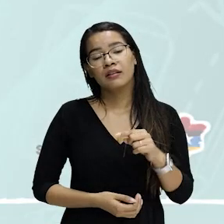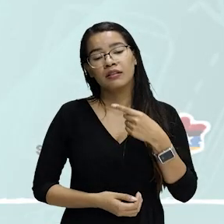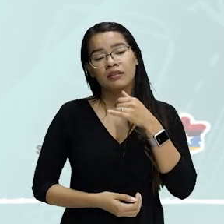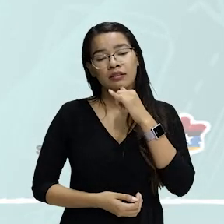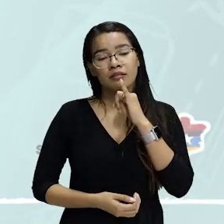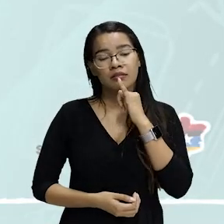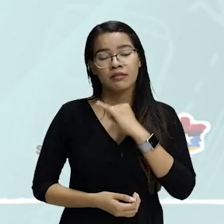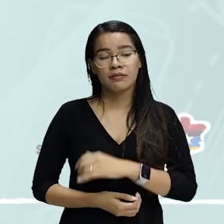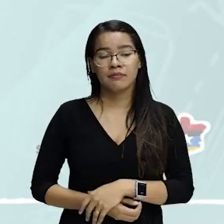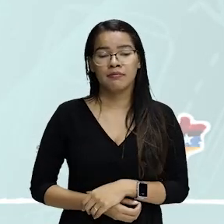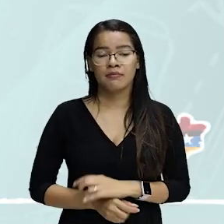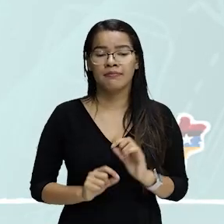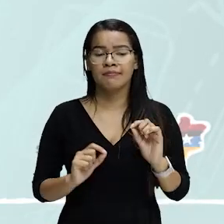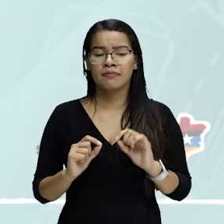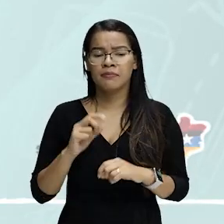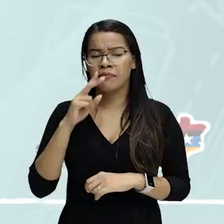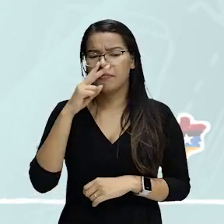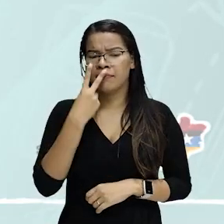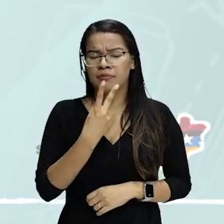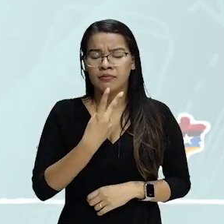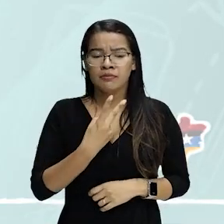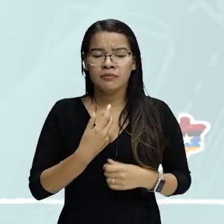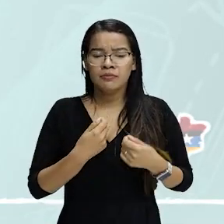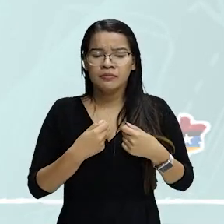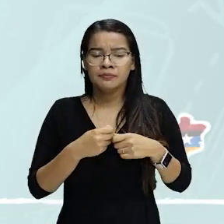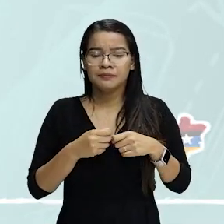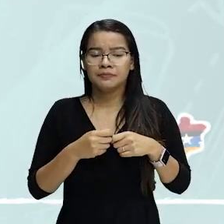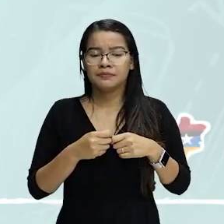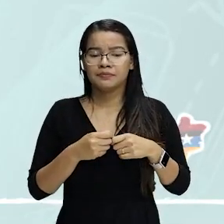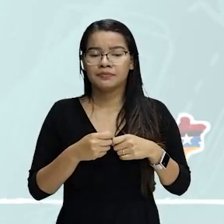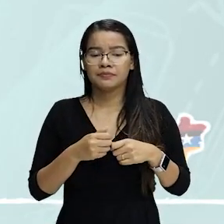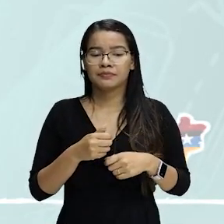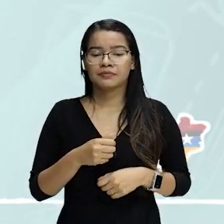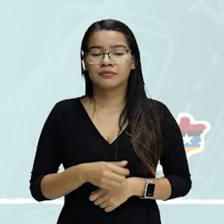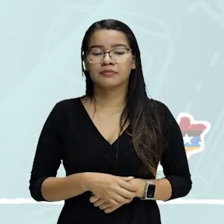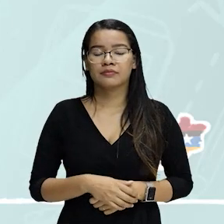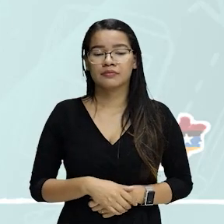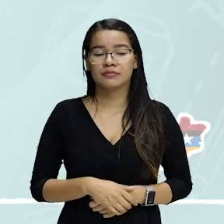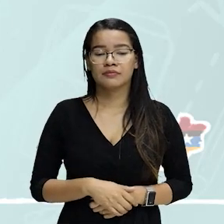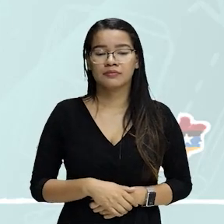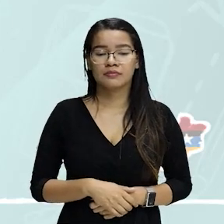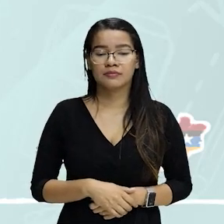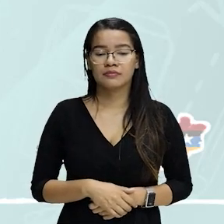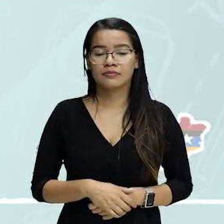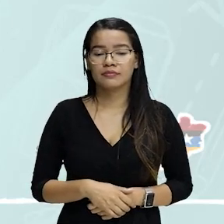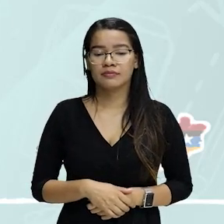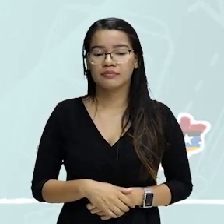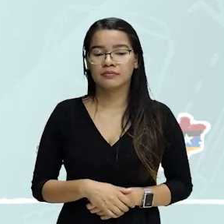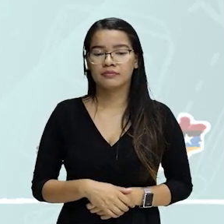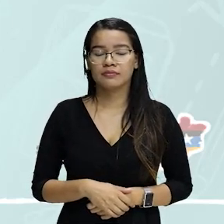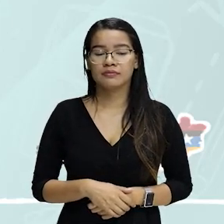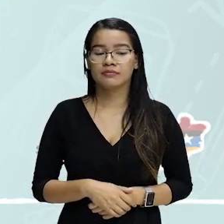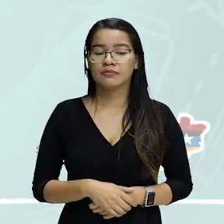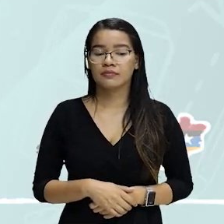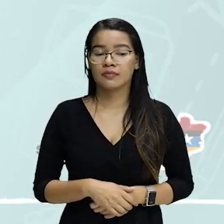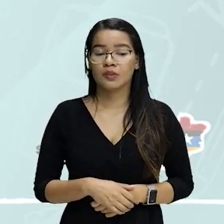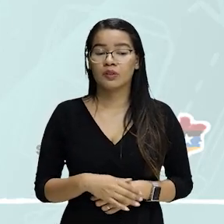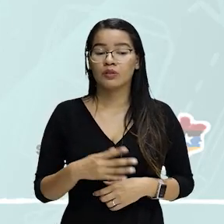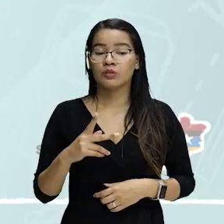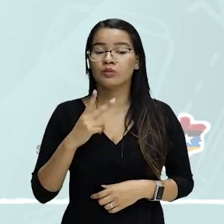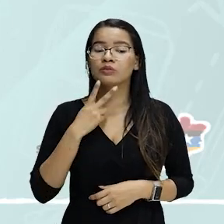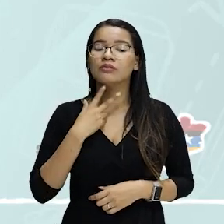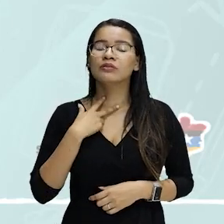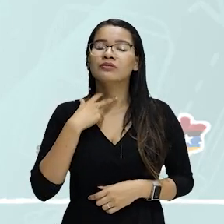Ó. Que força pôde a distrita a embriões informes,